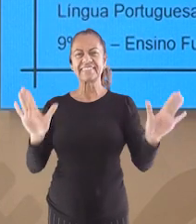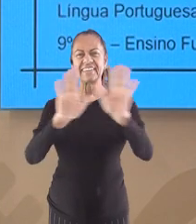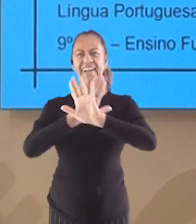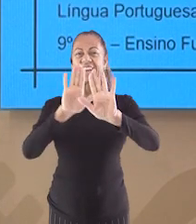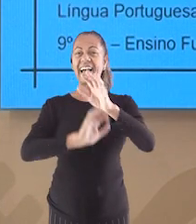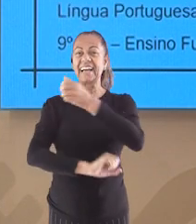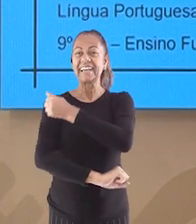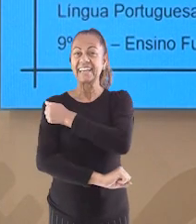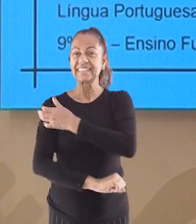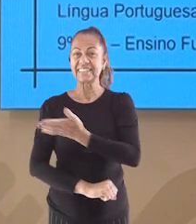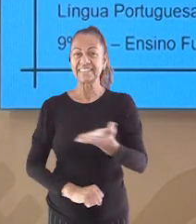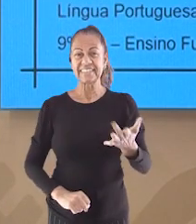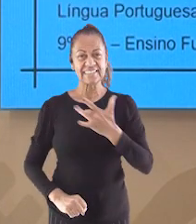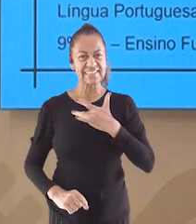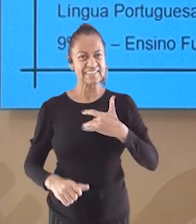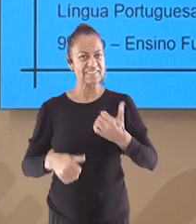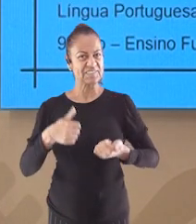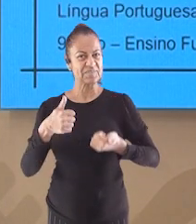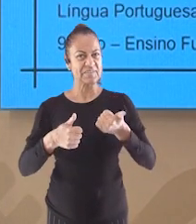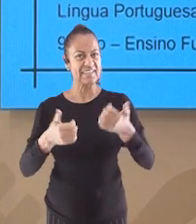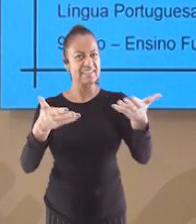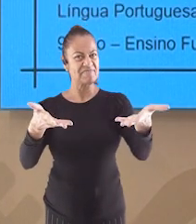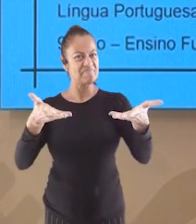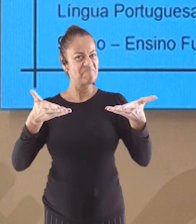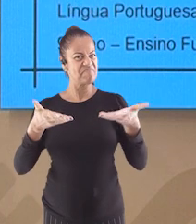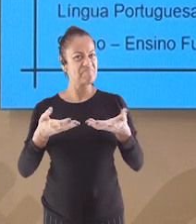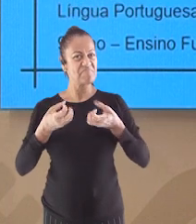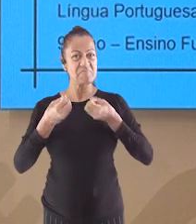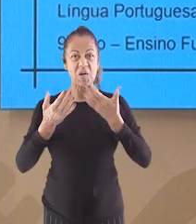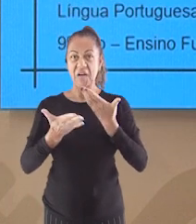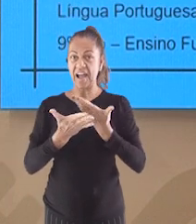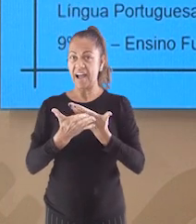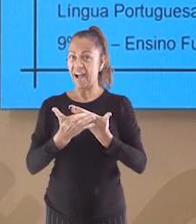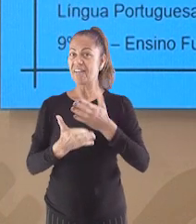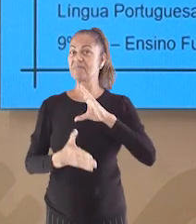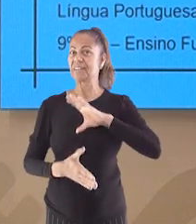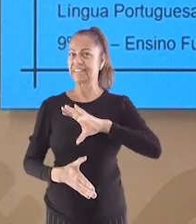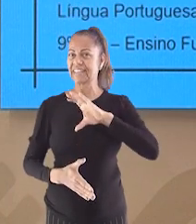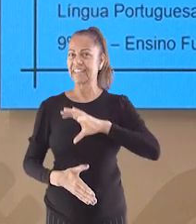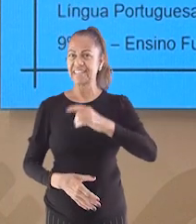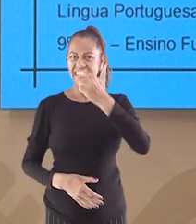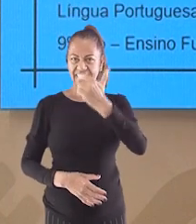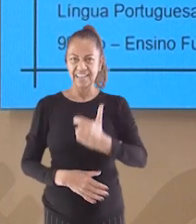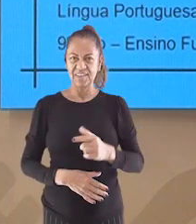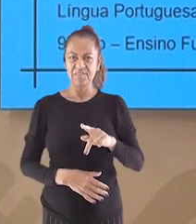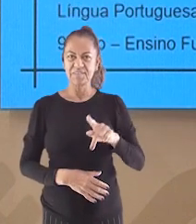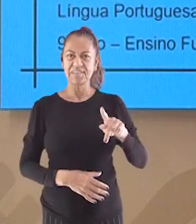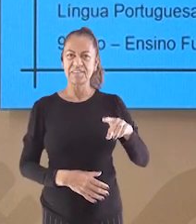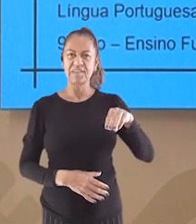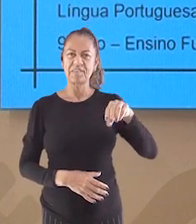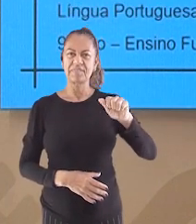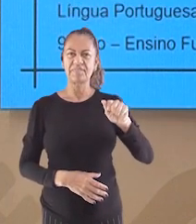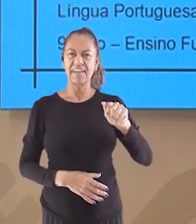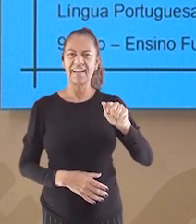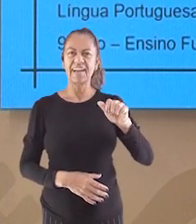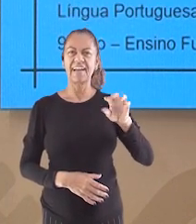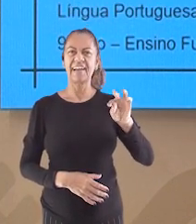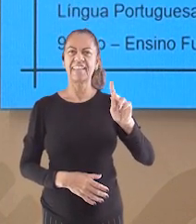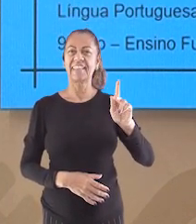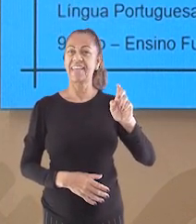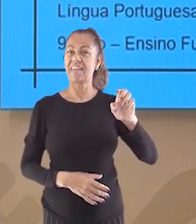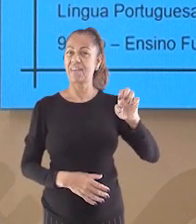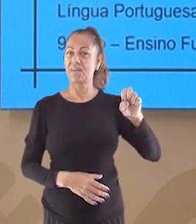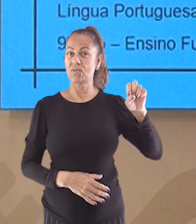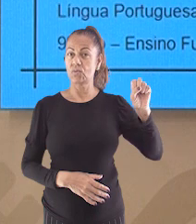Olá, estudantes! Tudo bem com vocês? Bem-vindos a mais uma aula de língua portuguesa. Eu sou o professor Matheus Lima e a aula de hoje